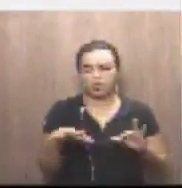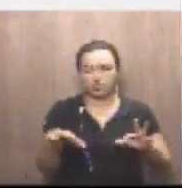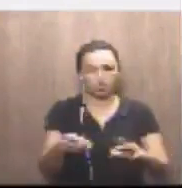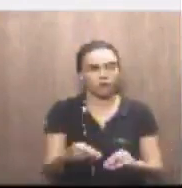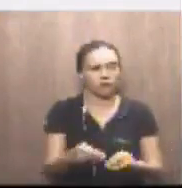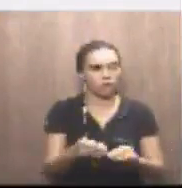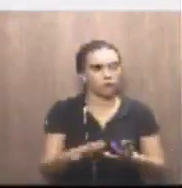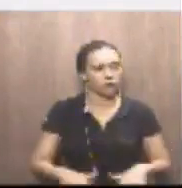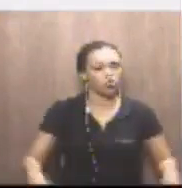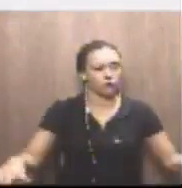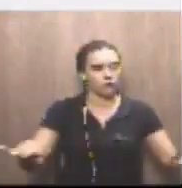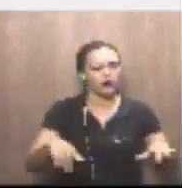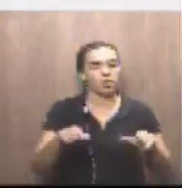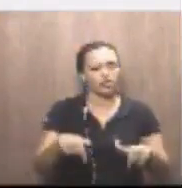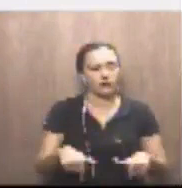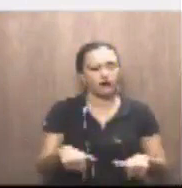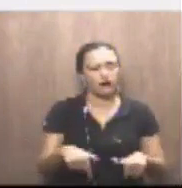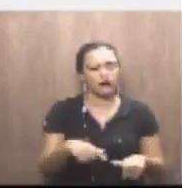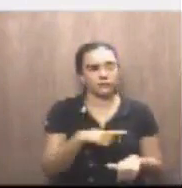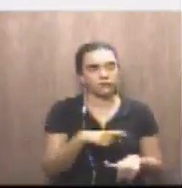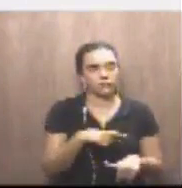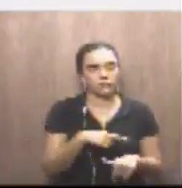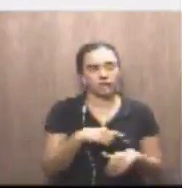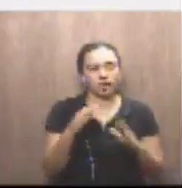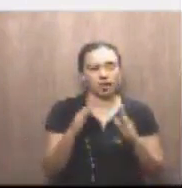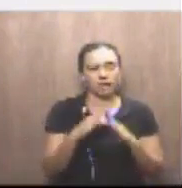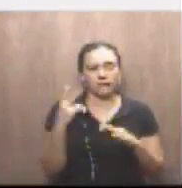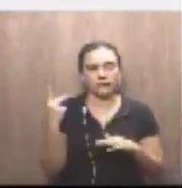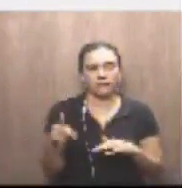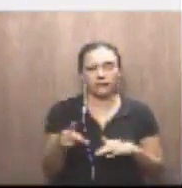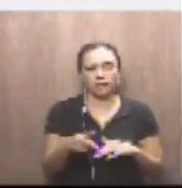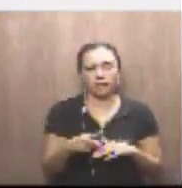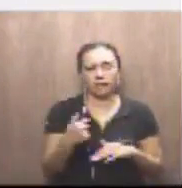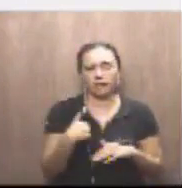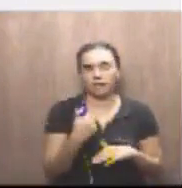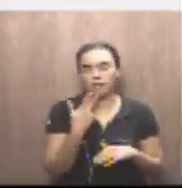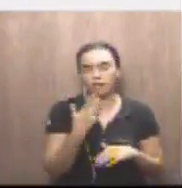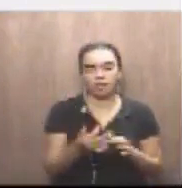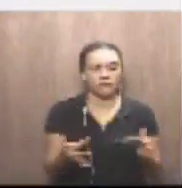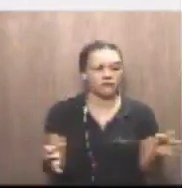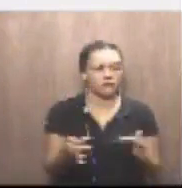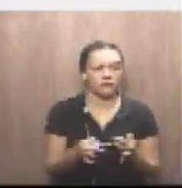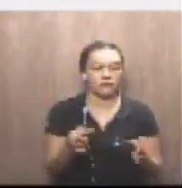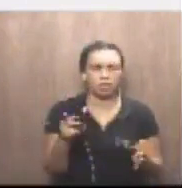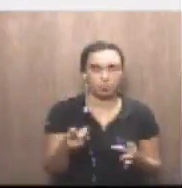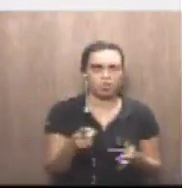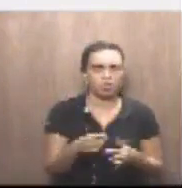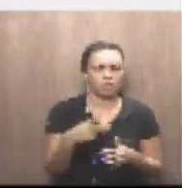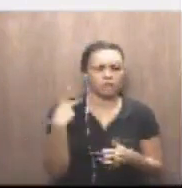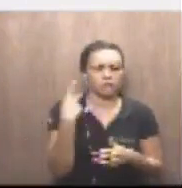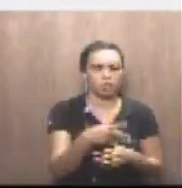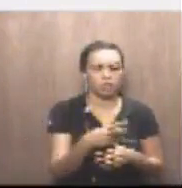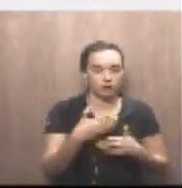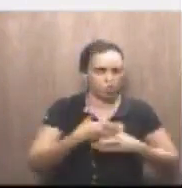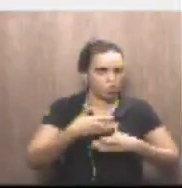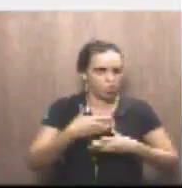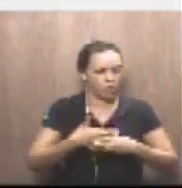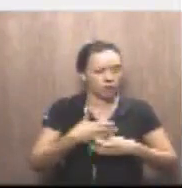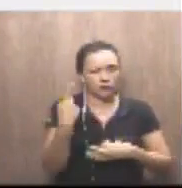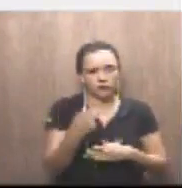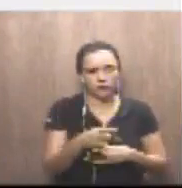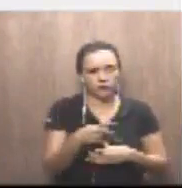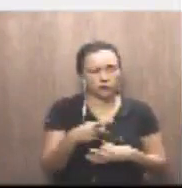todo o ambiente que ela estava ali inserida, que era o seu lar, eu falei simplesmente para ela, o seu corpo, a